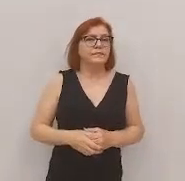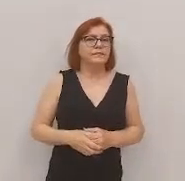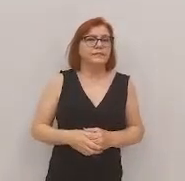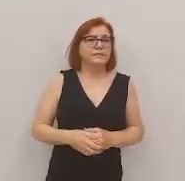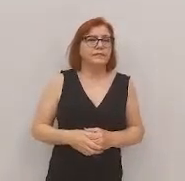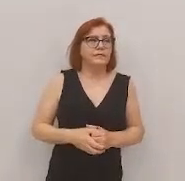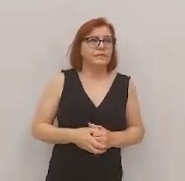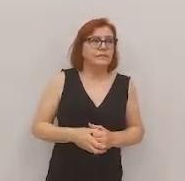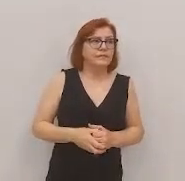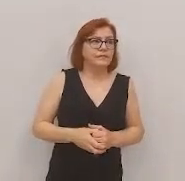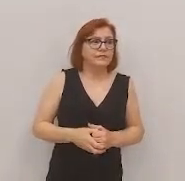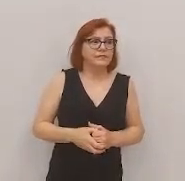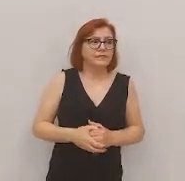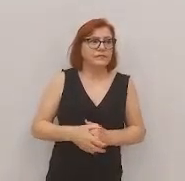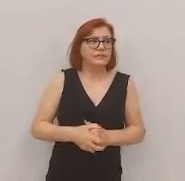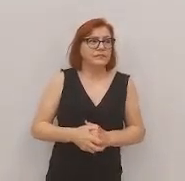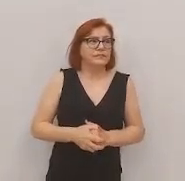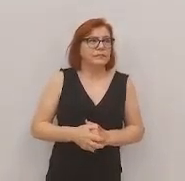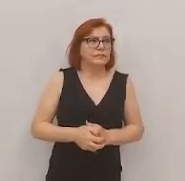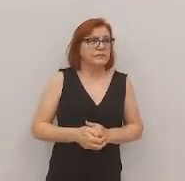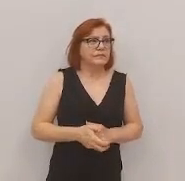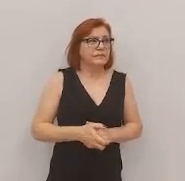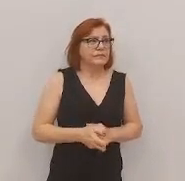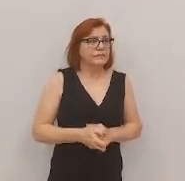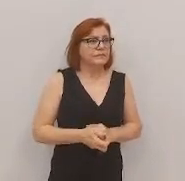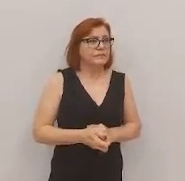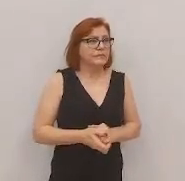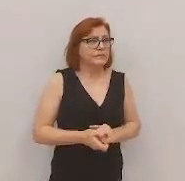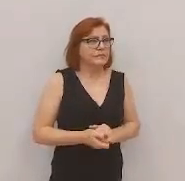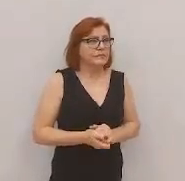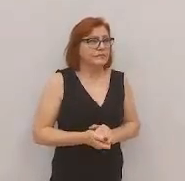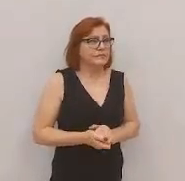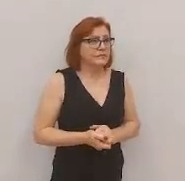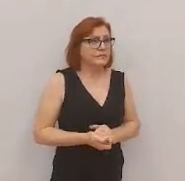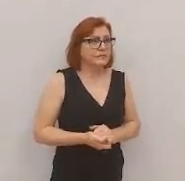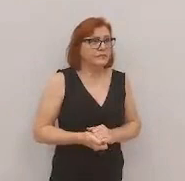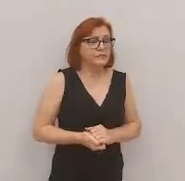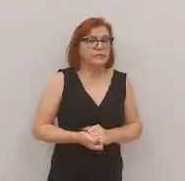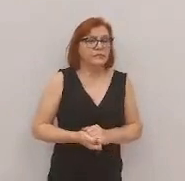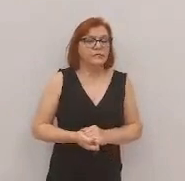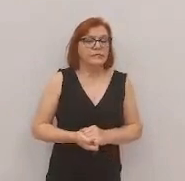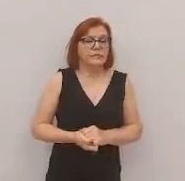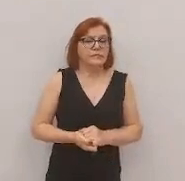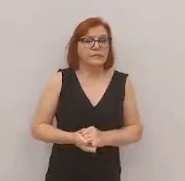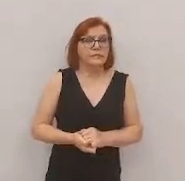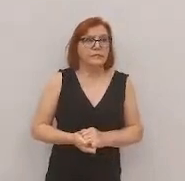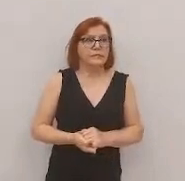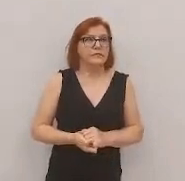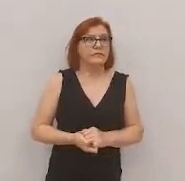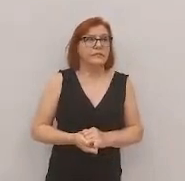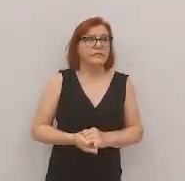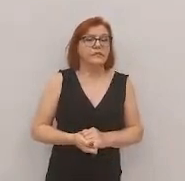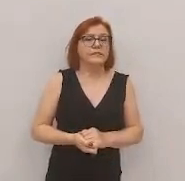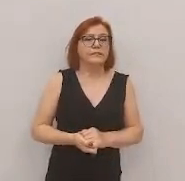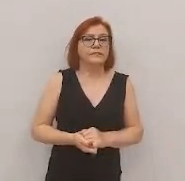Satanás pediu, e o Senhor permitiu. Não, vai até aí só.